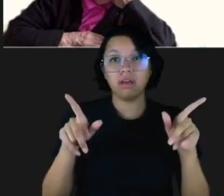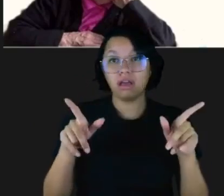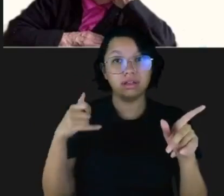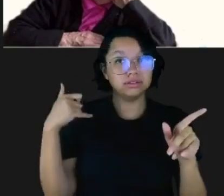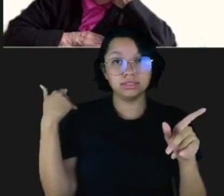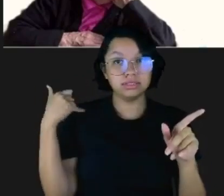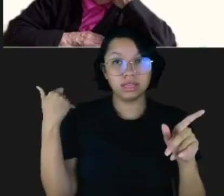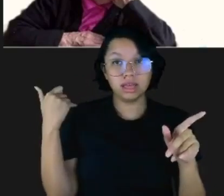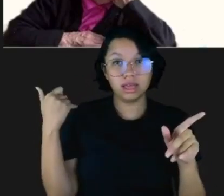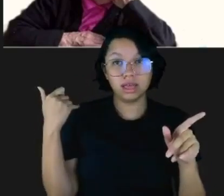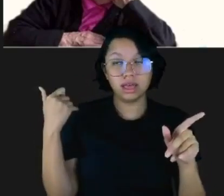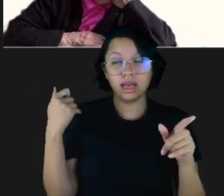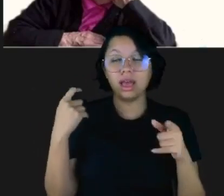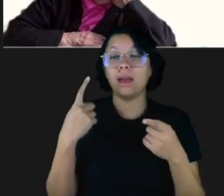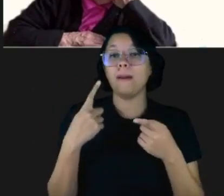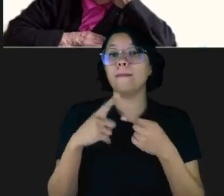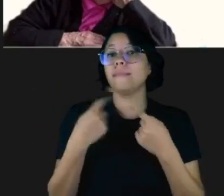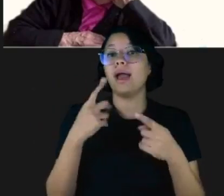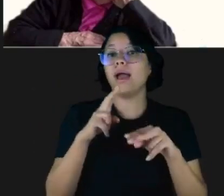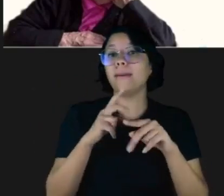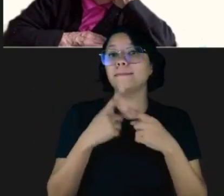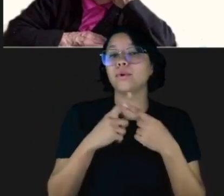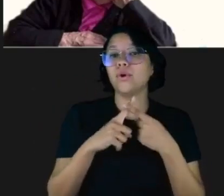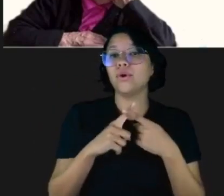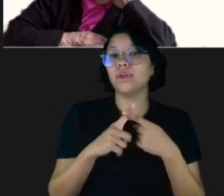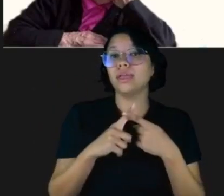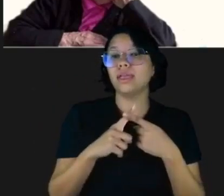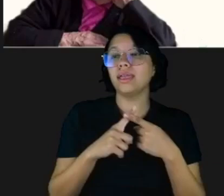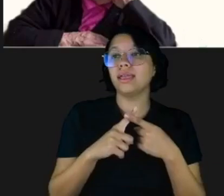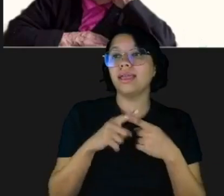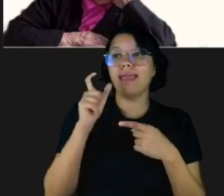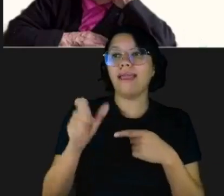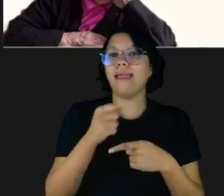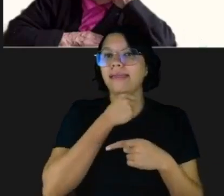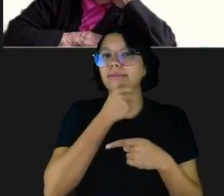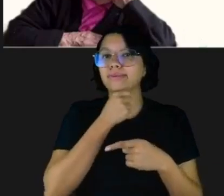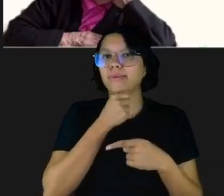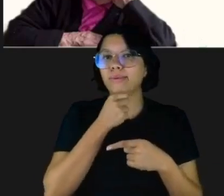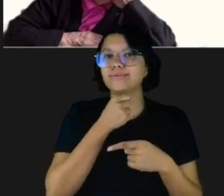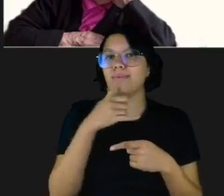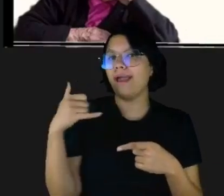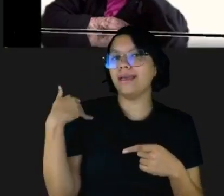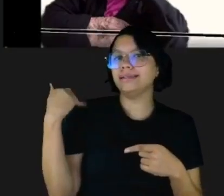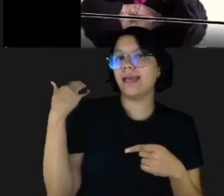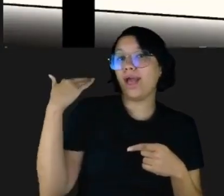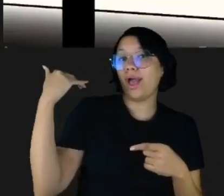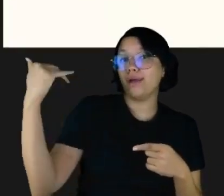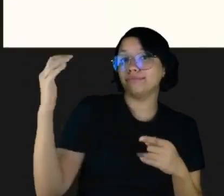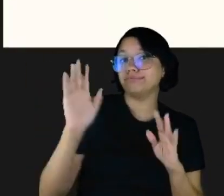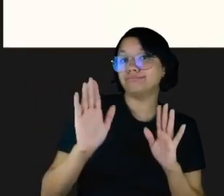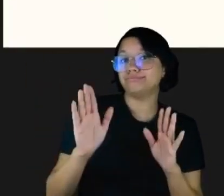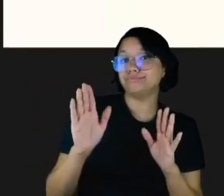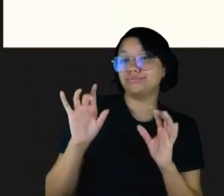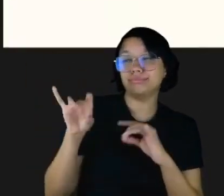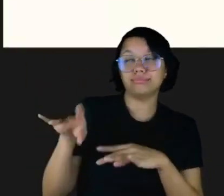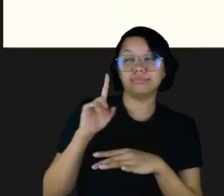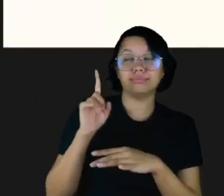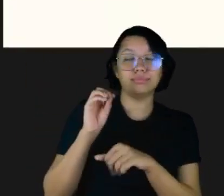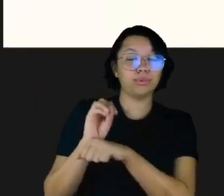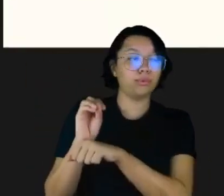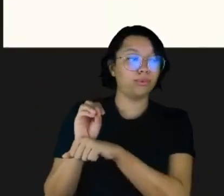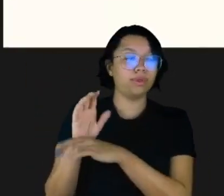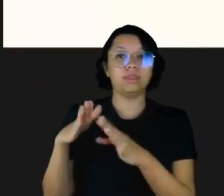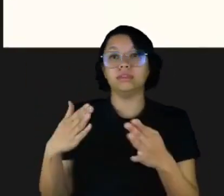idade. Só que por causa de ser idoso, a idade leva à fama e a gente deixa de cuidar. Então, quais são os